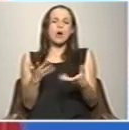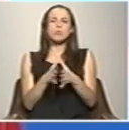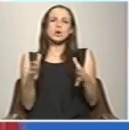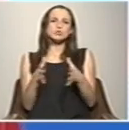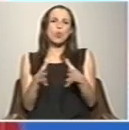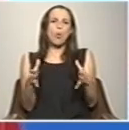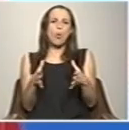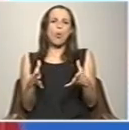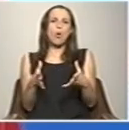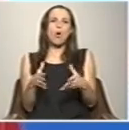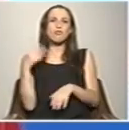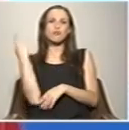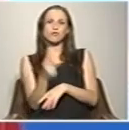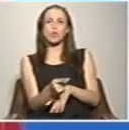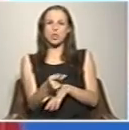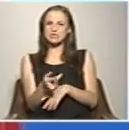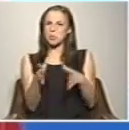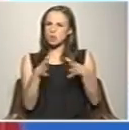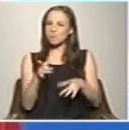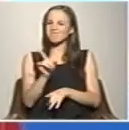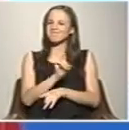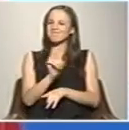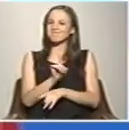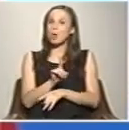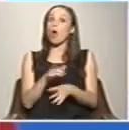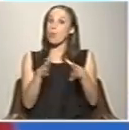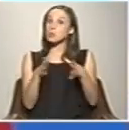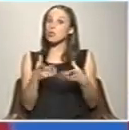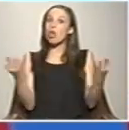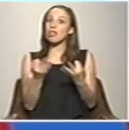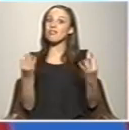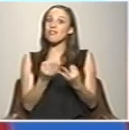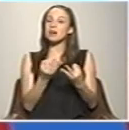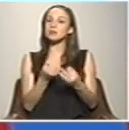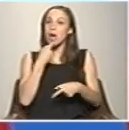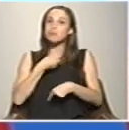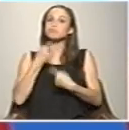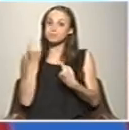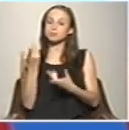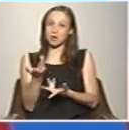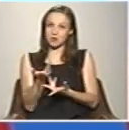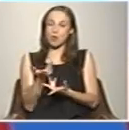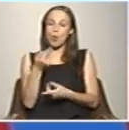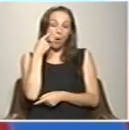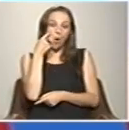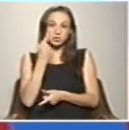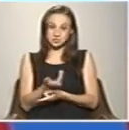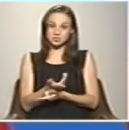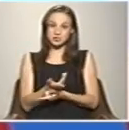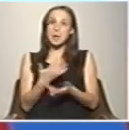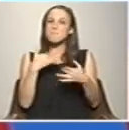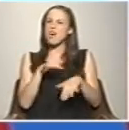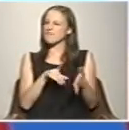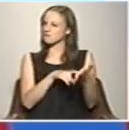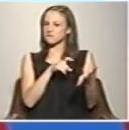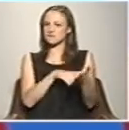o exercício da violência, mas sim, se calhar, aquilo que realmente é a realidade conhecida, se calhar ainda fica muito aquém daquilo